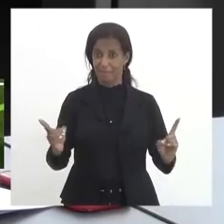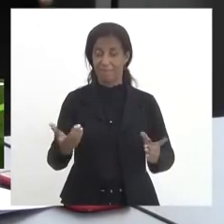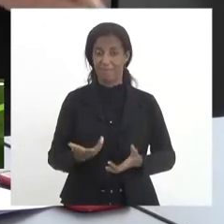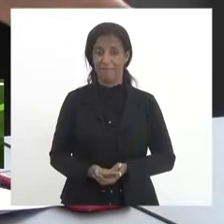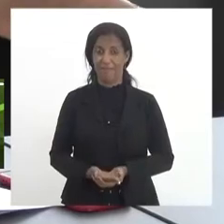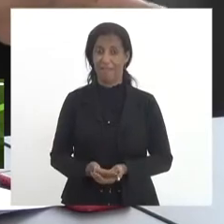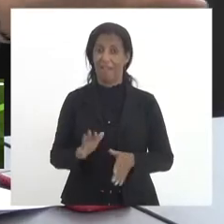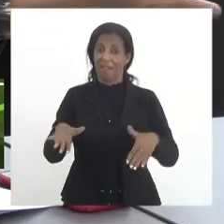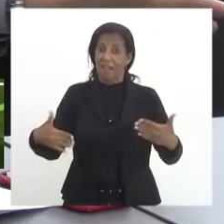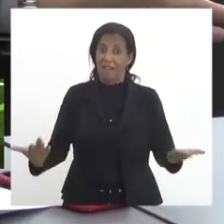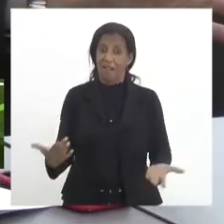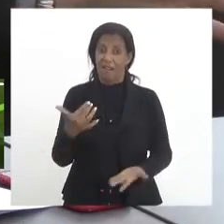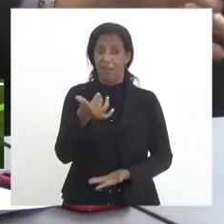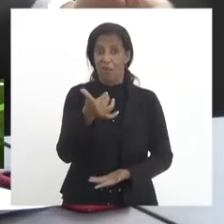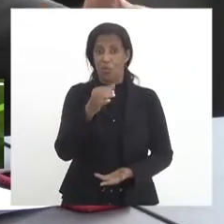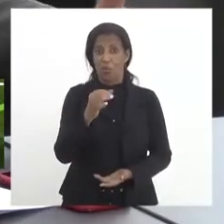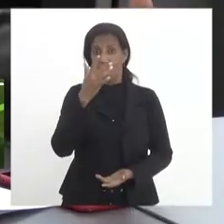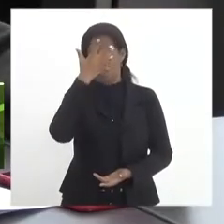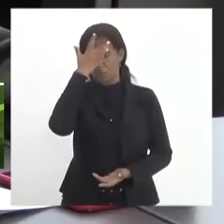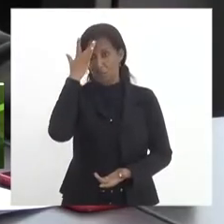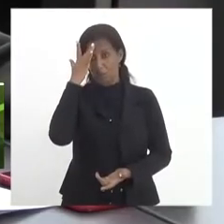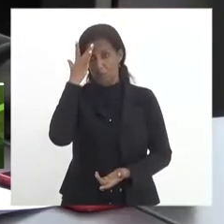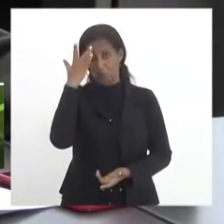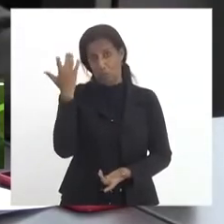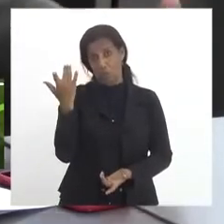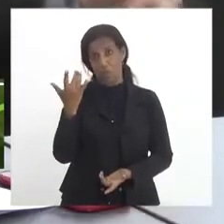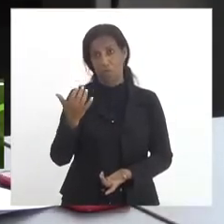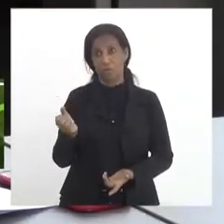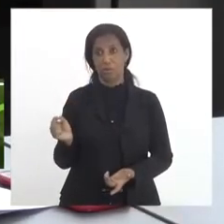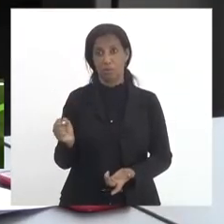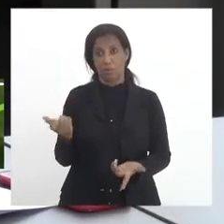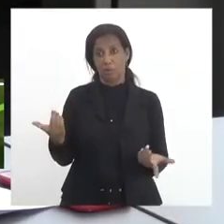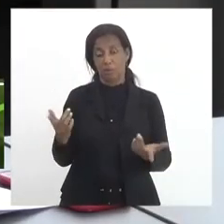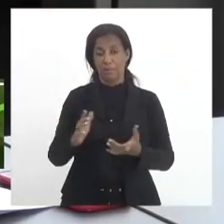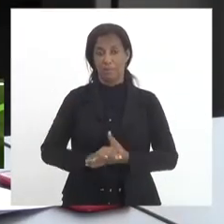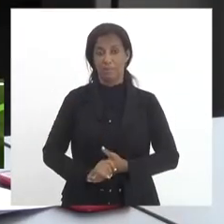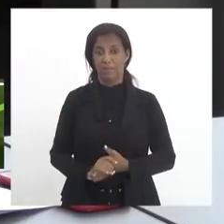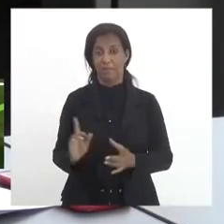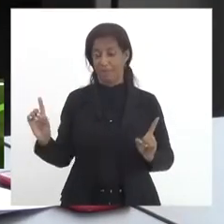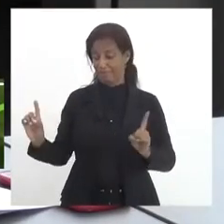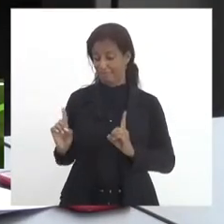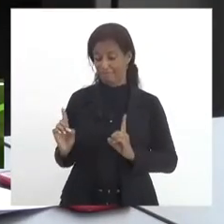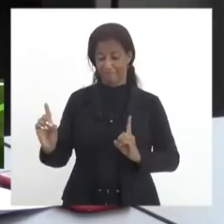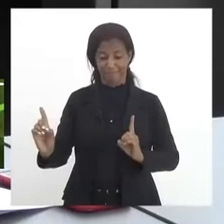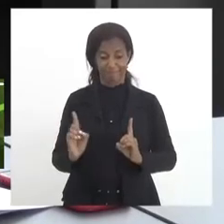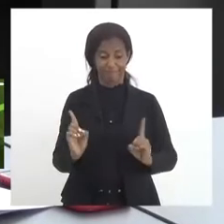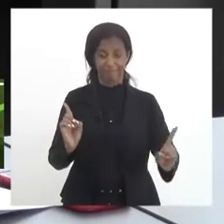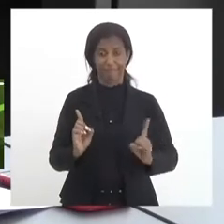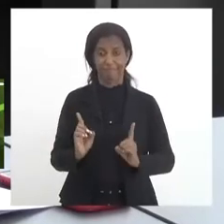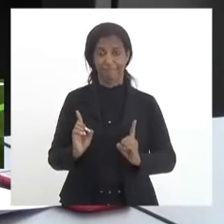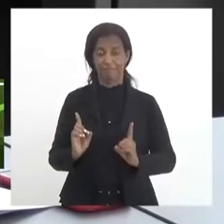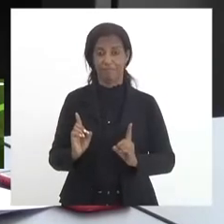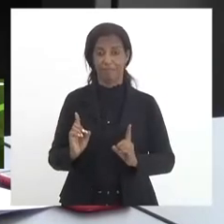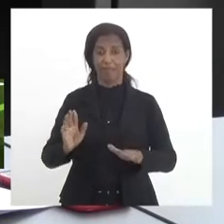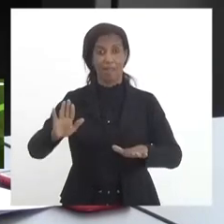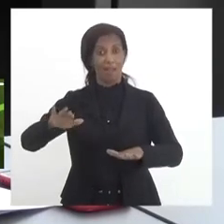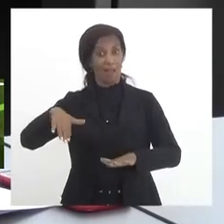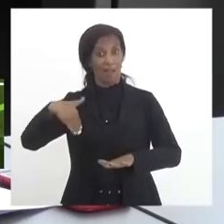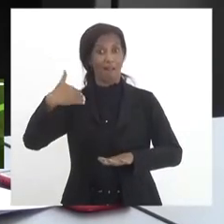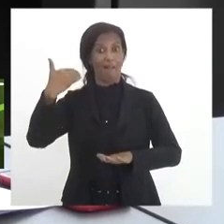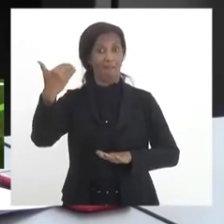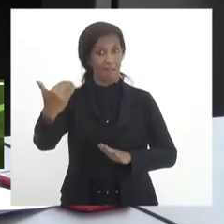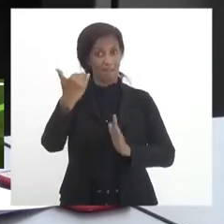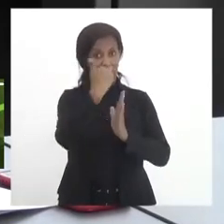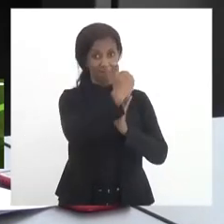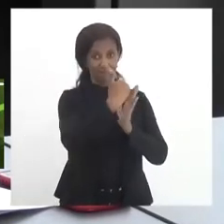10 pessoas presentes, se quiser, os 10 podem ficar agrupados. O senhor vai além disso. O senhor, isso, além desta regra,